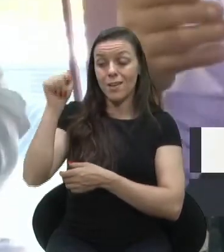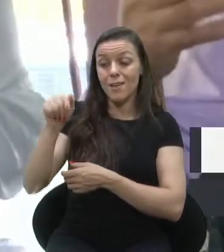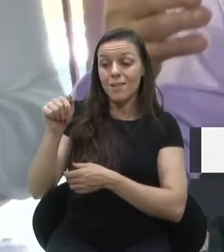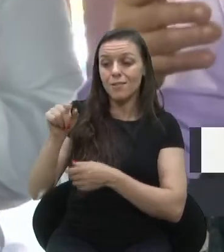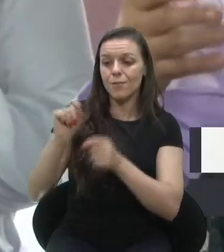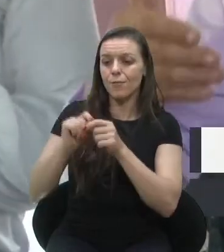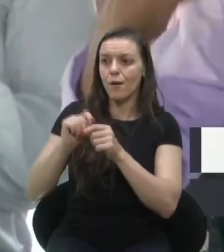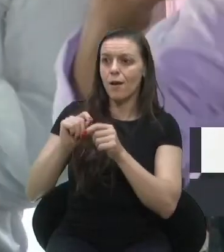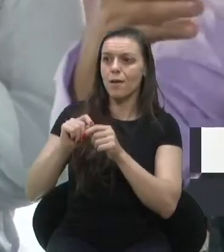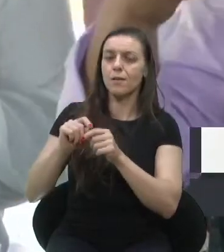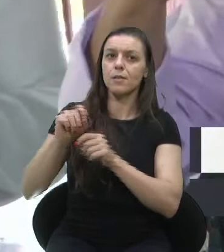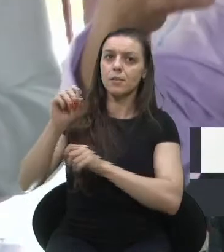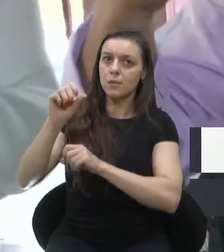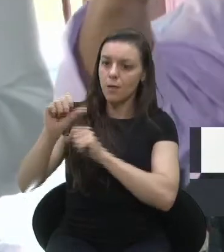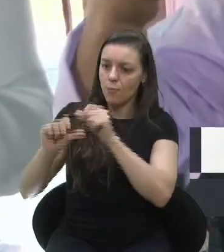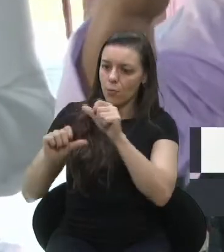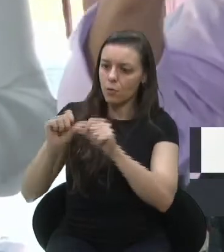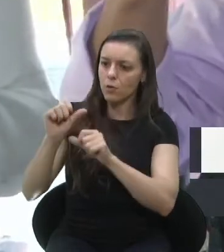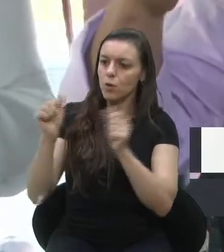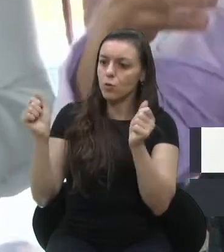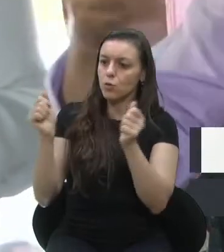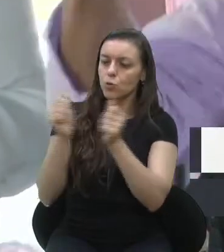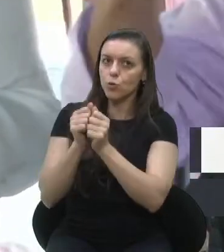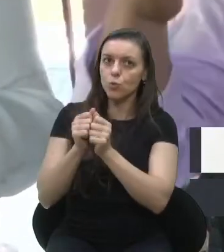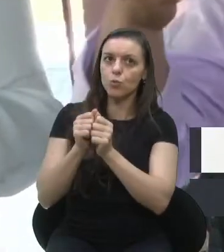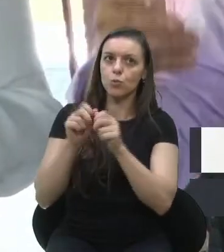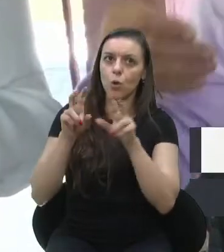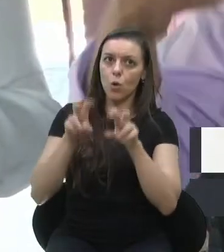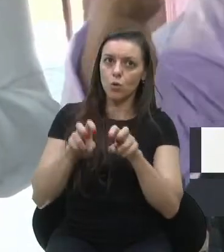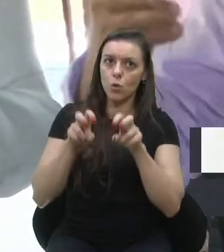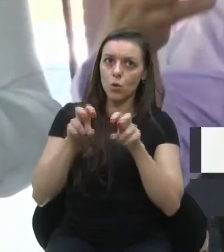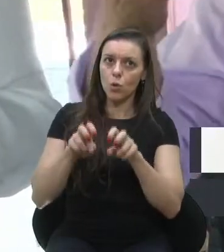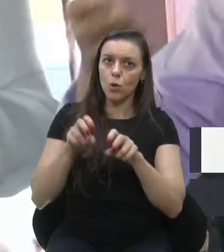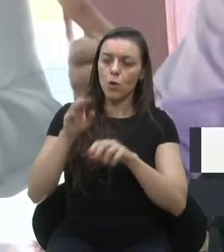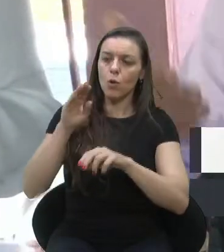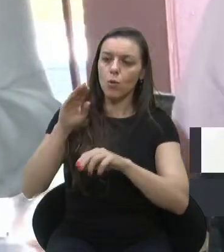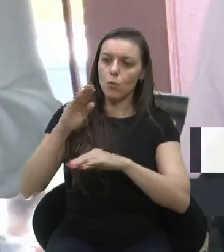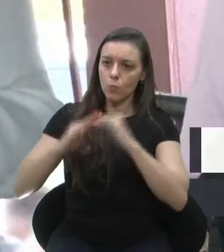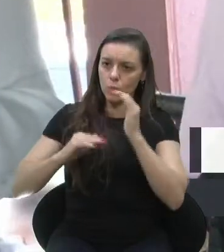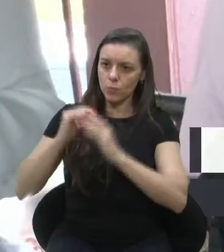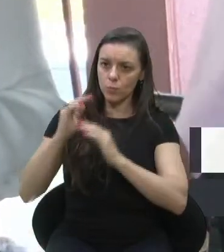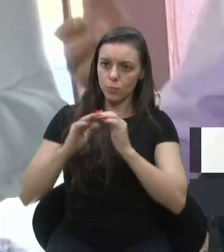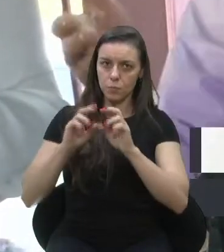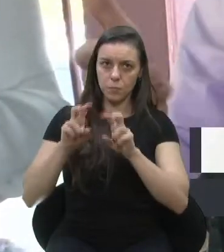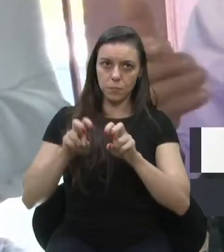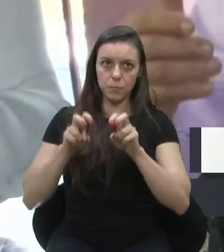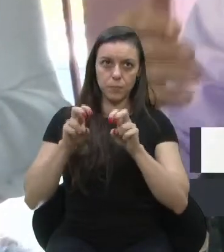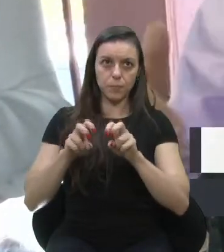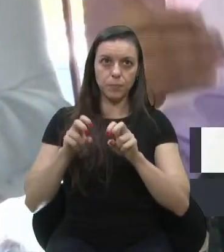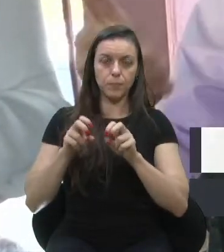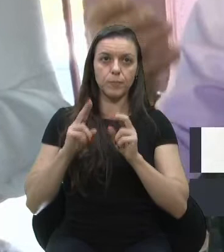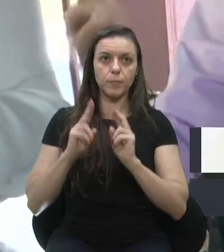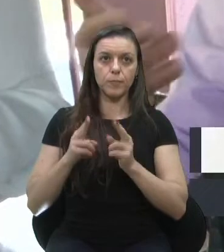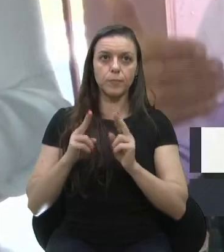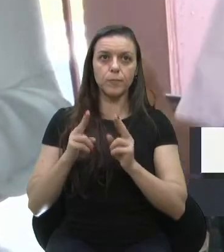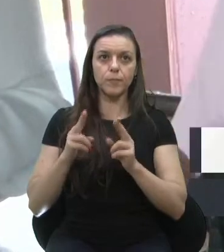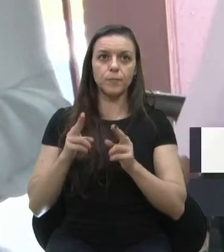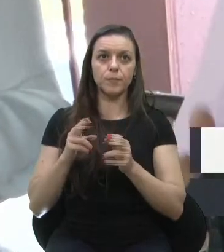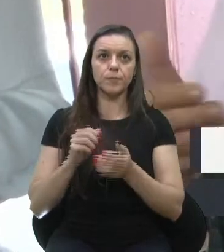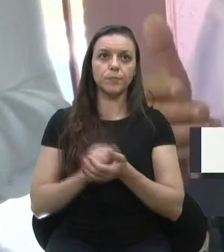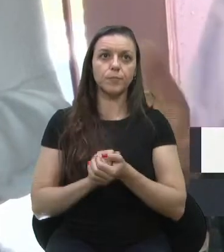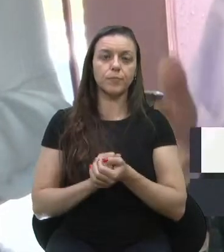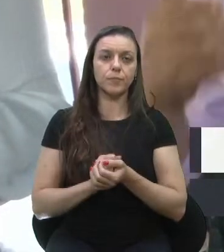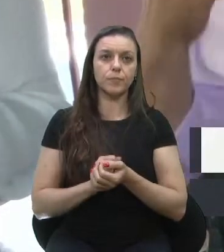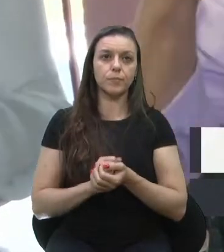faça intervenções junto junto azul na enfim os a produtoras que lá permanecem para poder dar algum